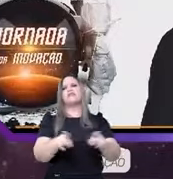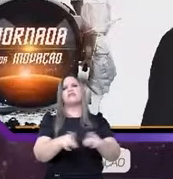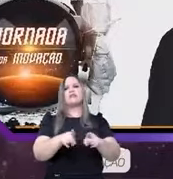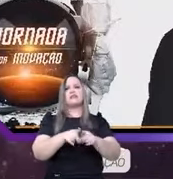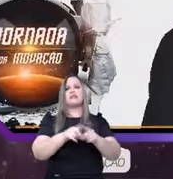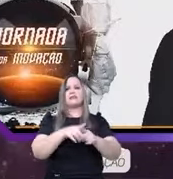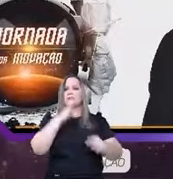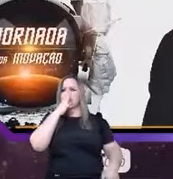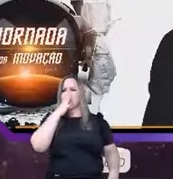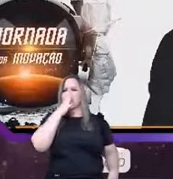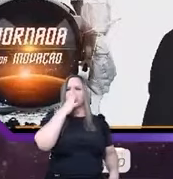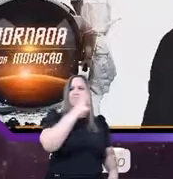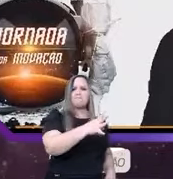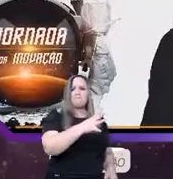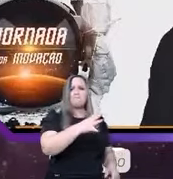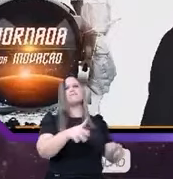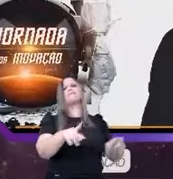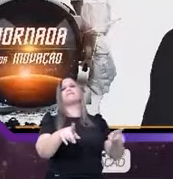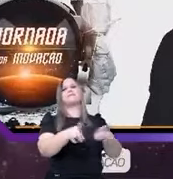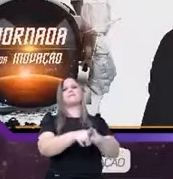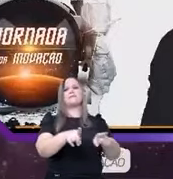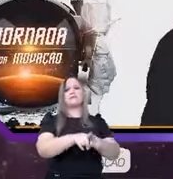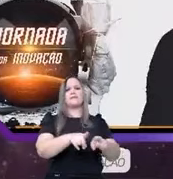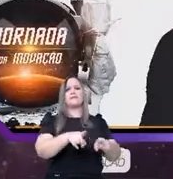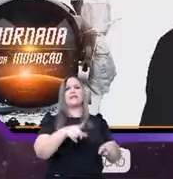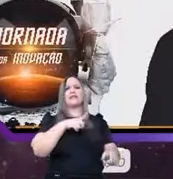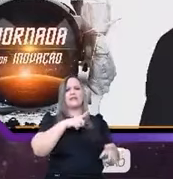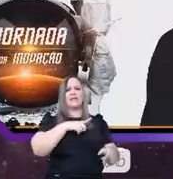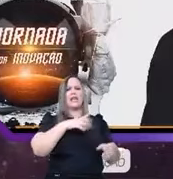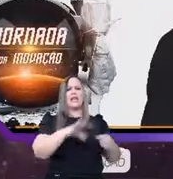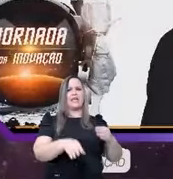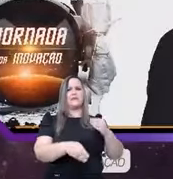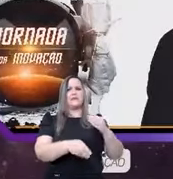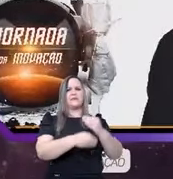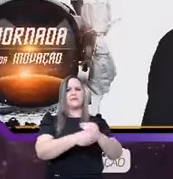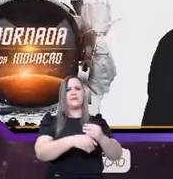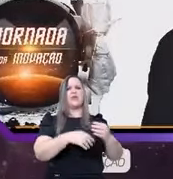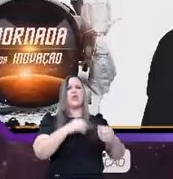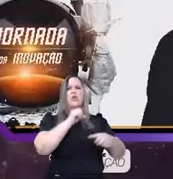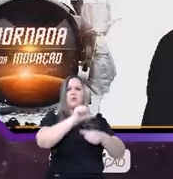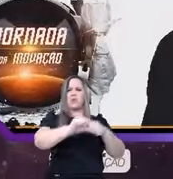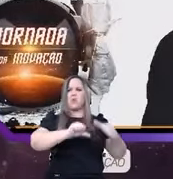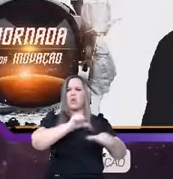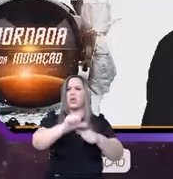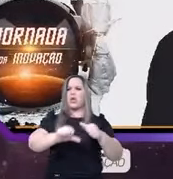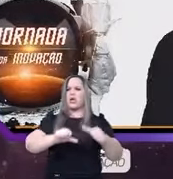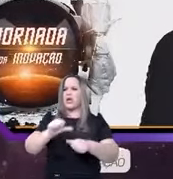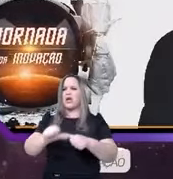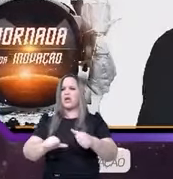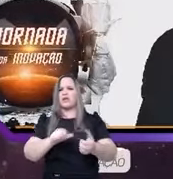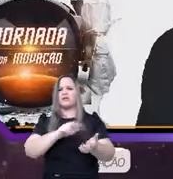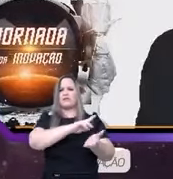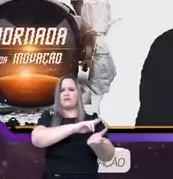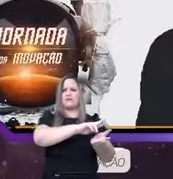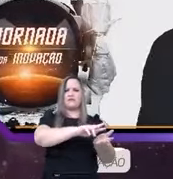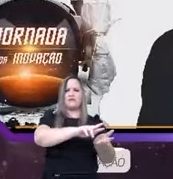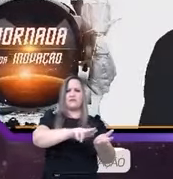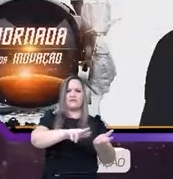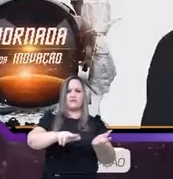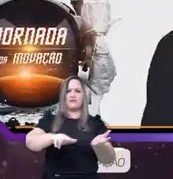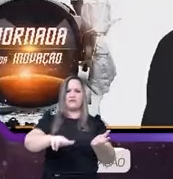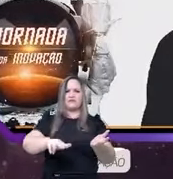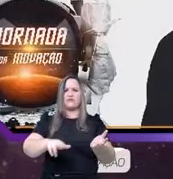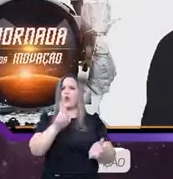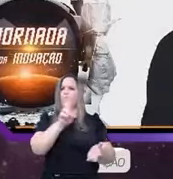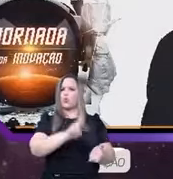as suas teses, suas questões, inclusive nessa questão da reformulação do planejamento estratégico, eu vejo várias organizações utilizando